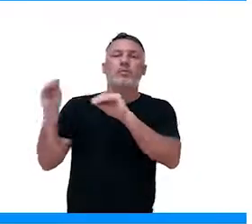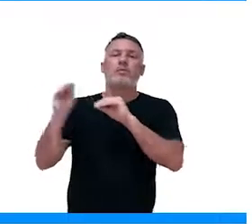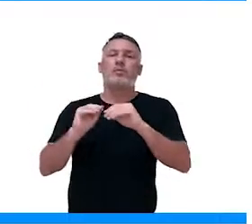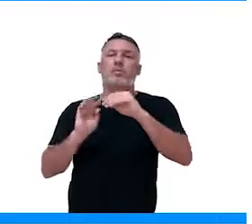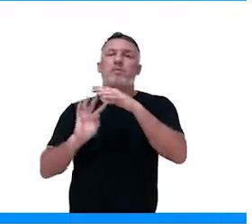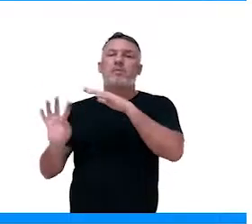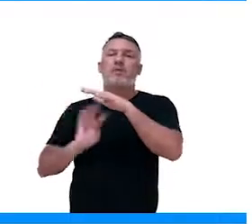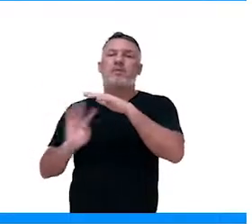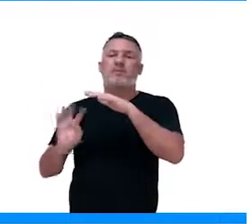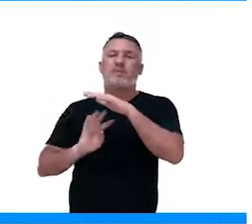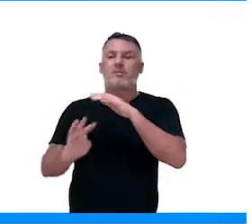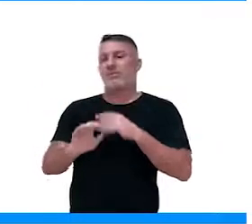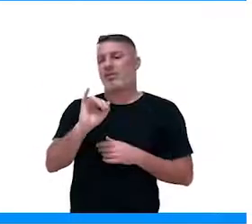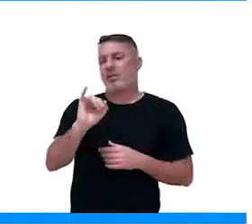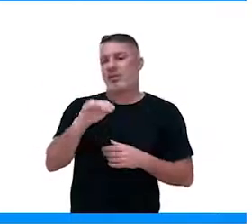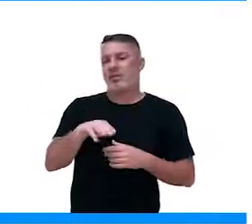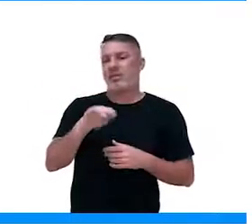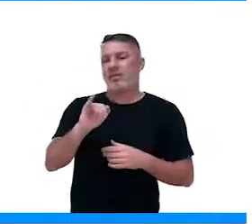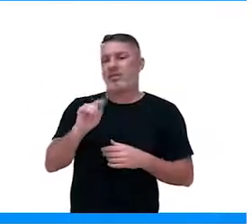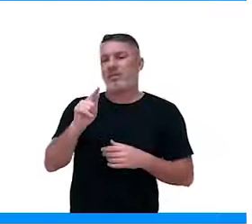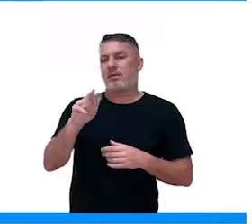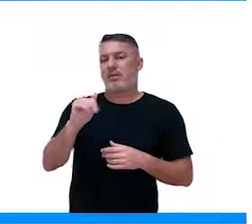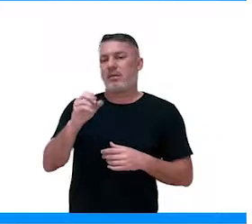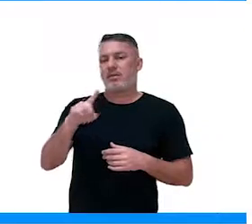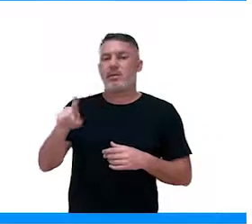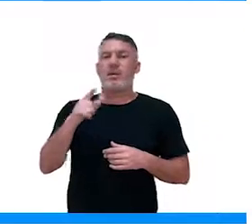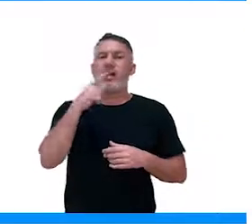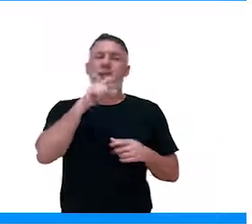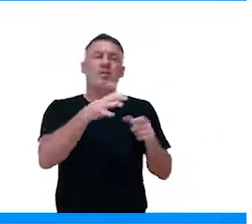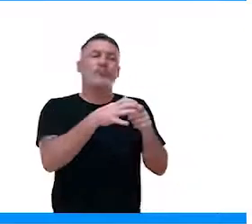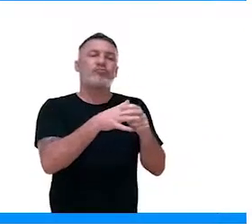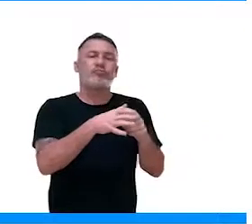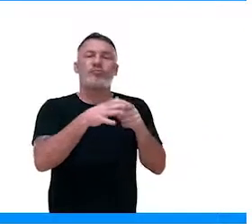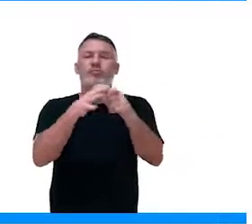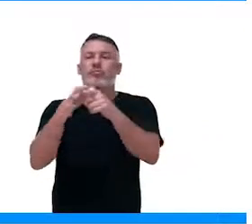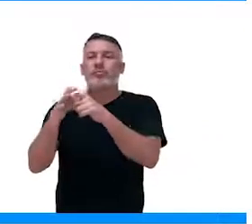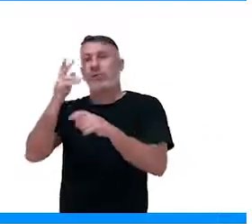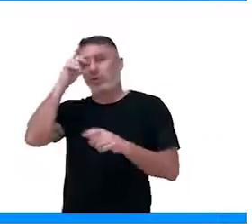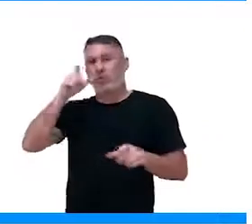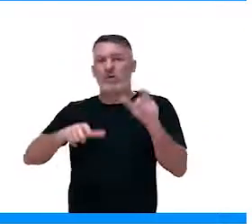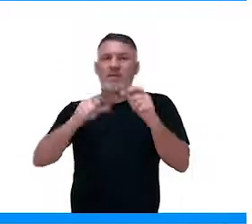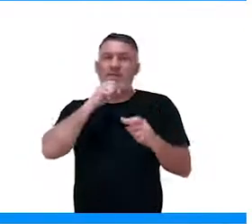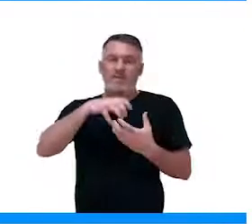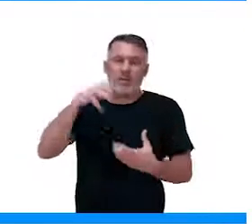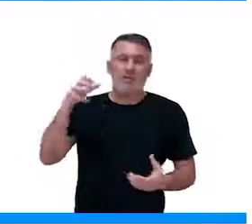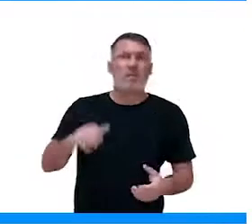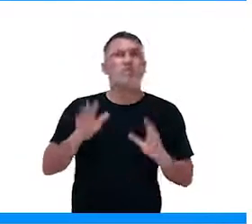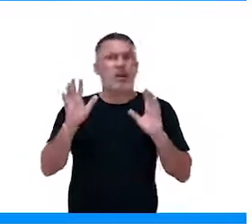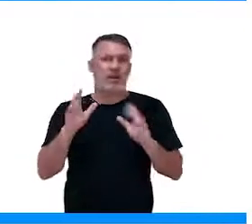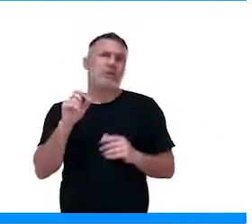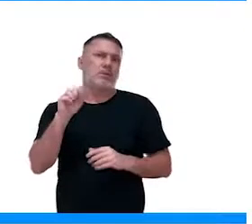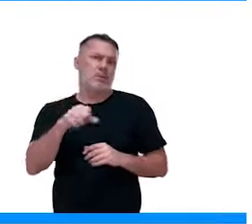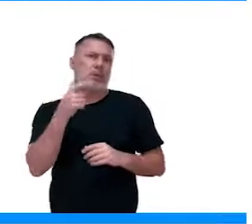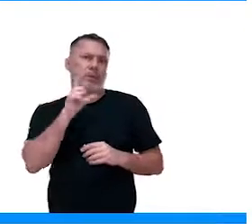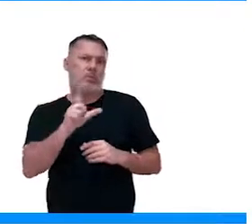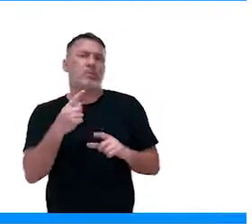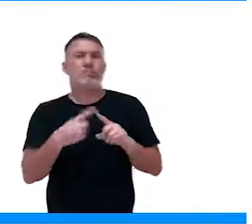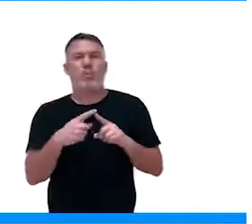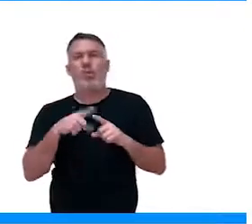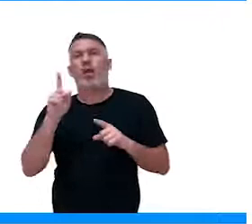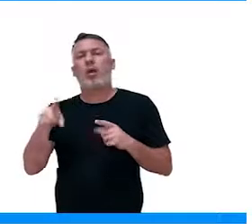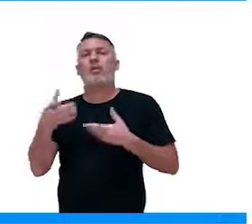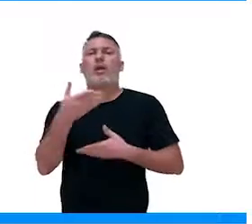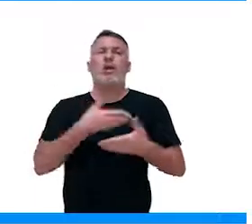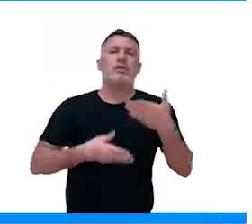minoritárias, faladas por um grupo determinado de pessoas, às vezes os mais velhos, né? Mesmo assim, a gente pode dizer que é uma língua,